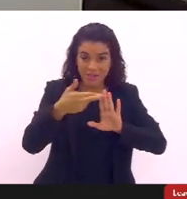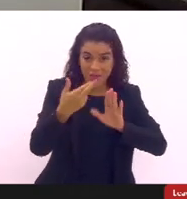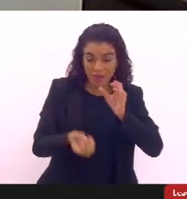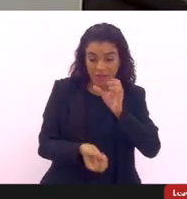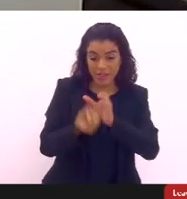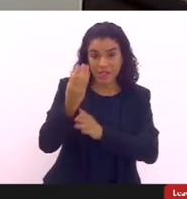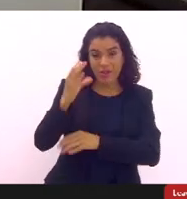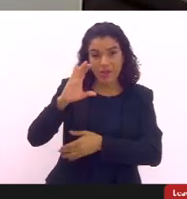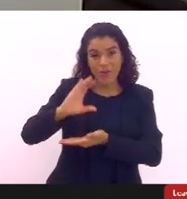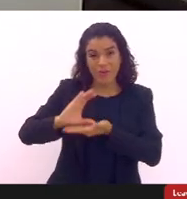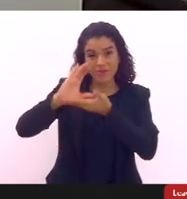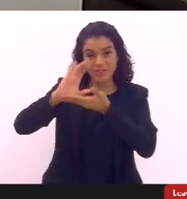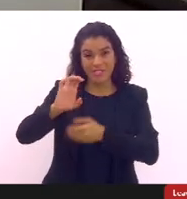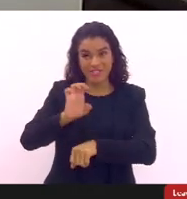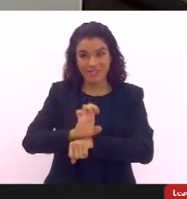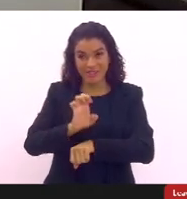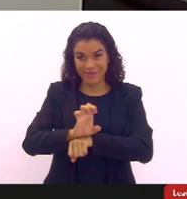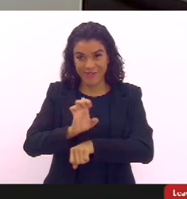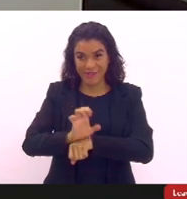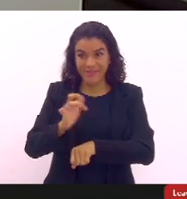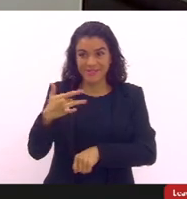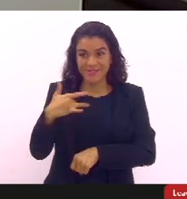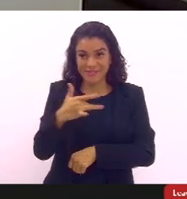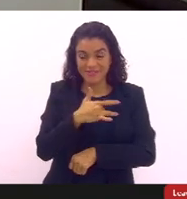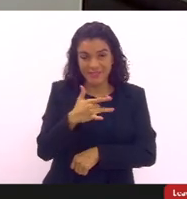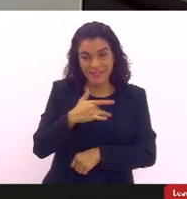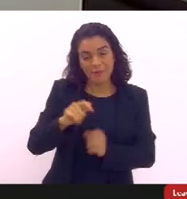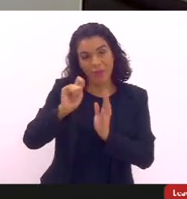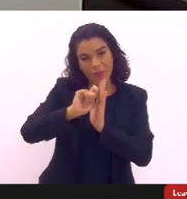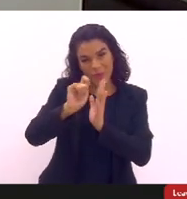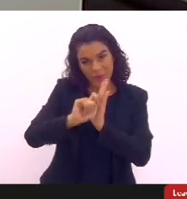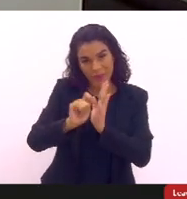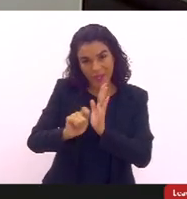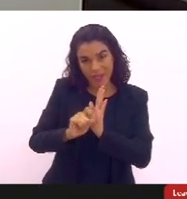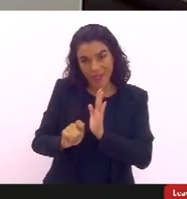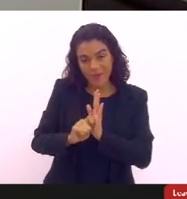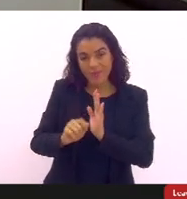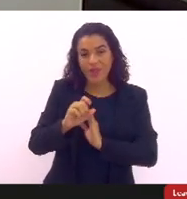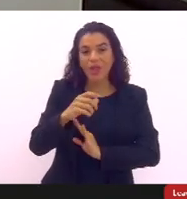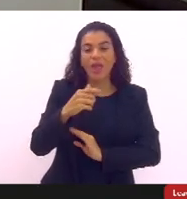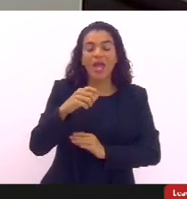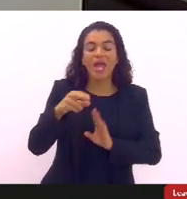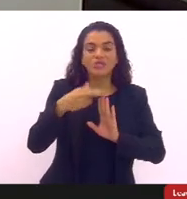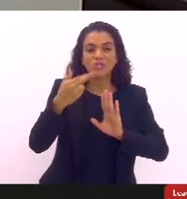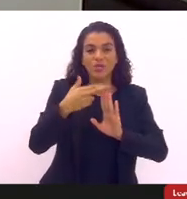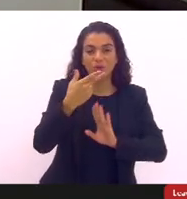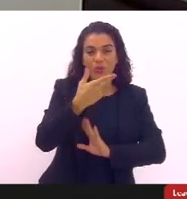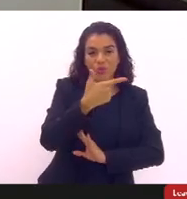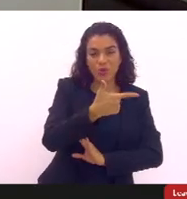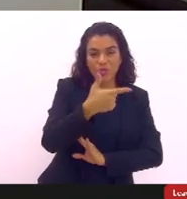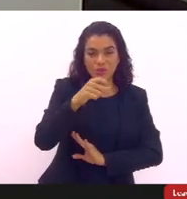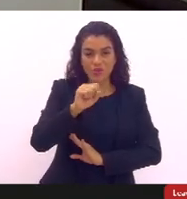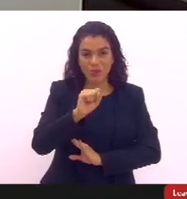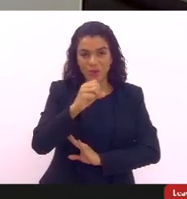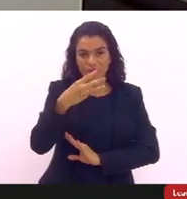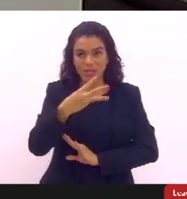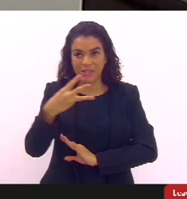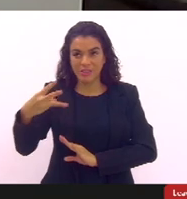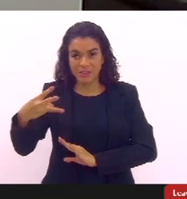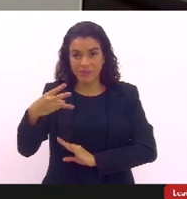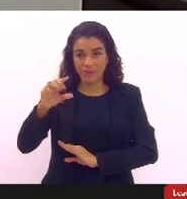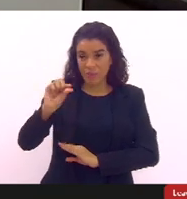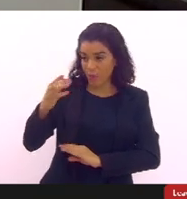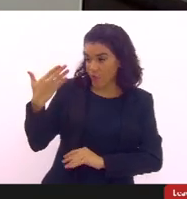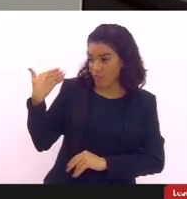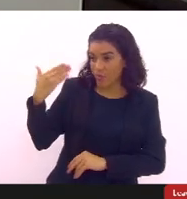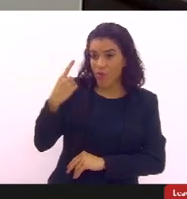Conselho Estadual, eu fui até pegar aqui nas minhas anotações, a resolução 2833 de 22, foi agora, a